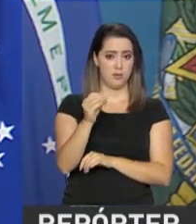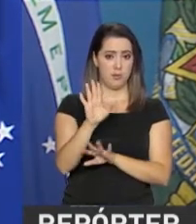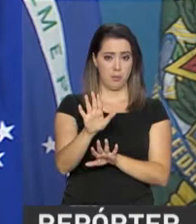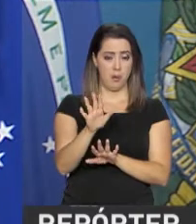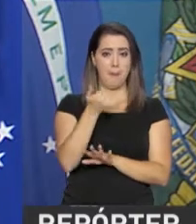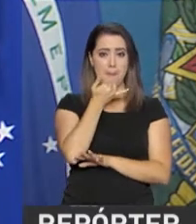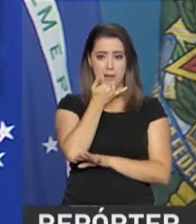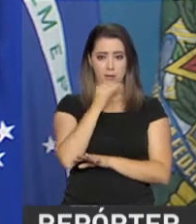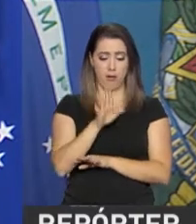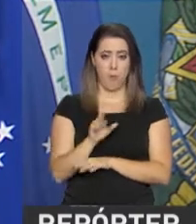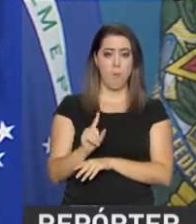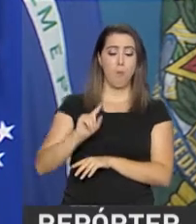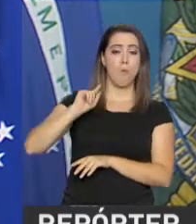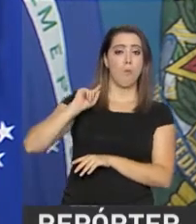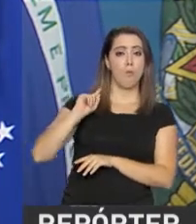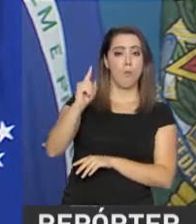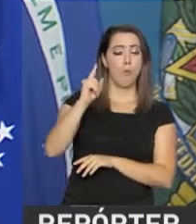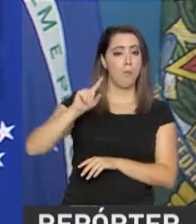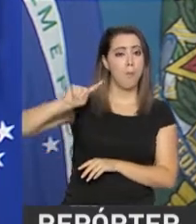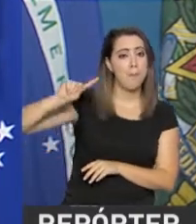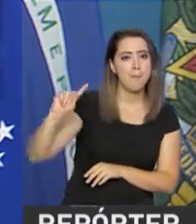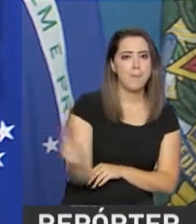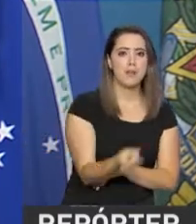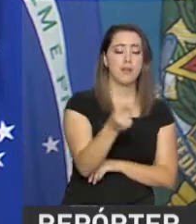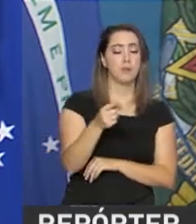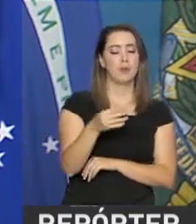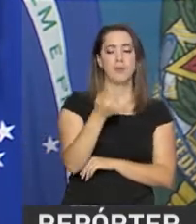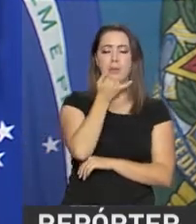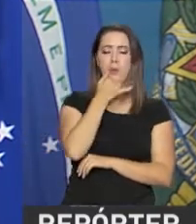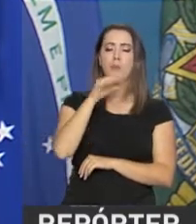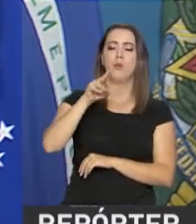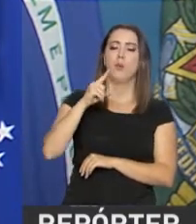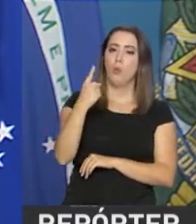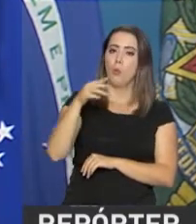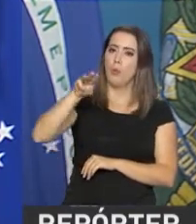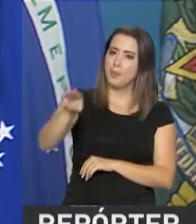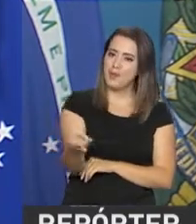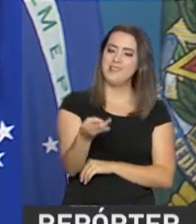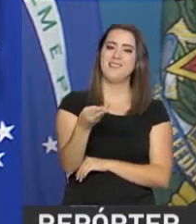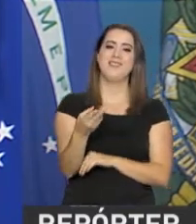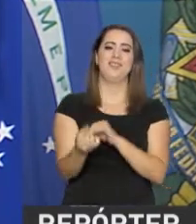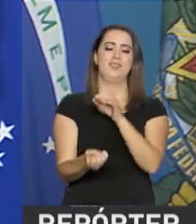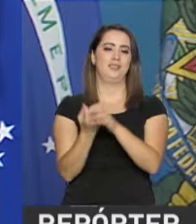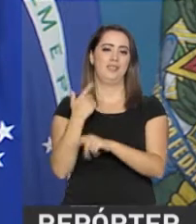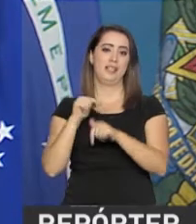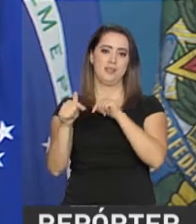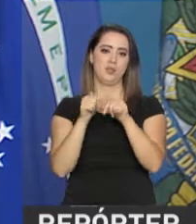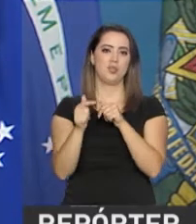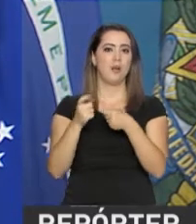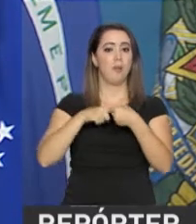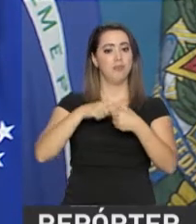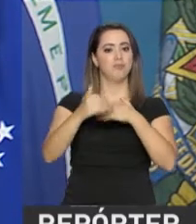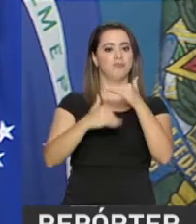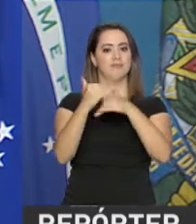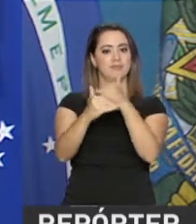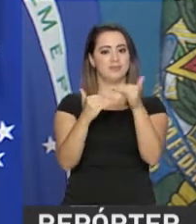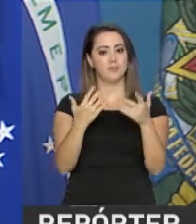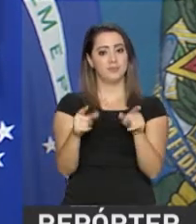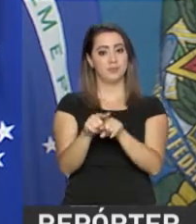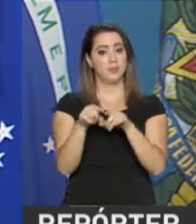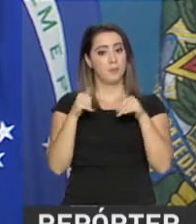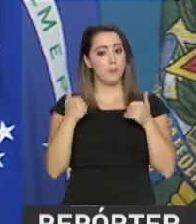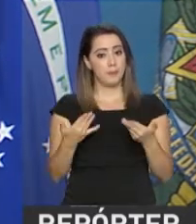milhão 1 e 160 mil postos de trabalho foram recuperados e nisso